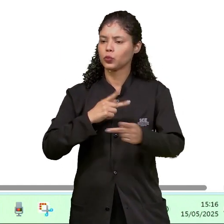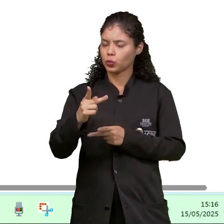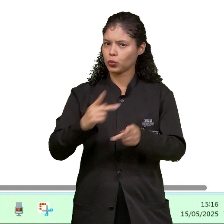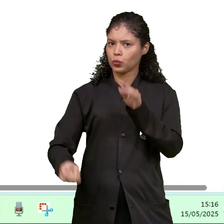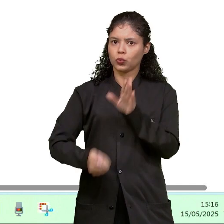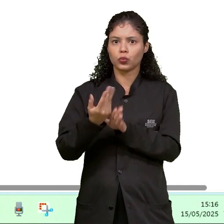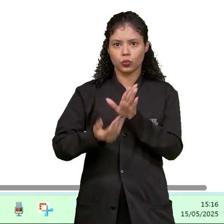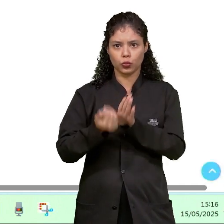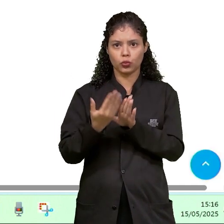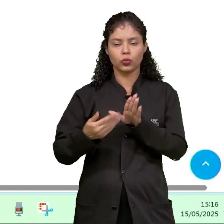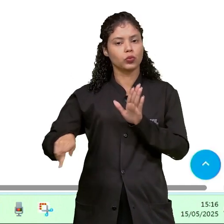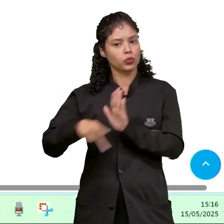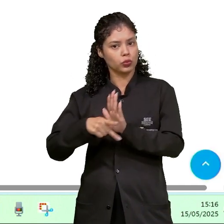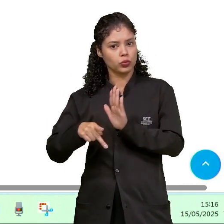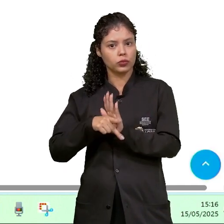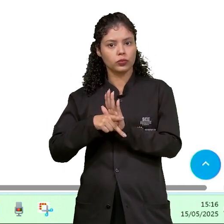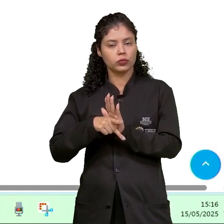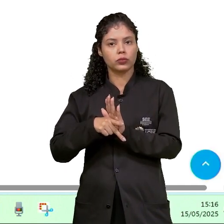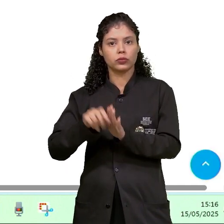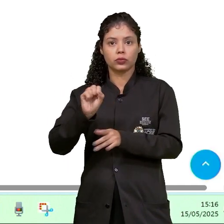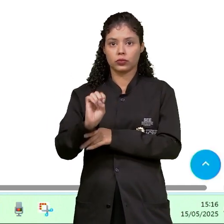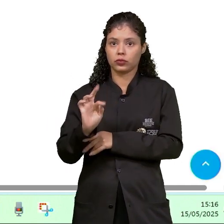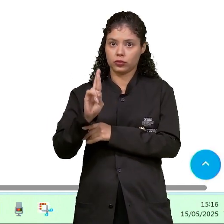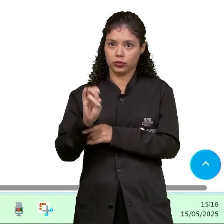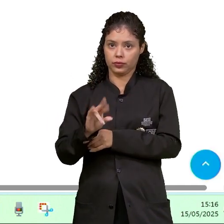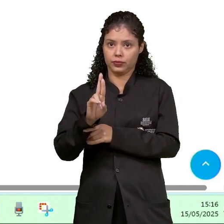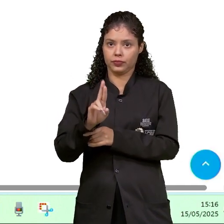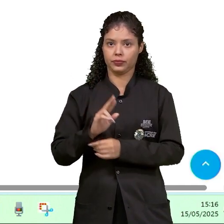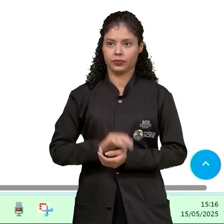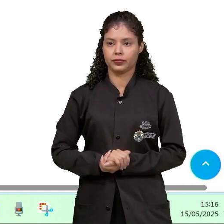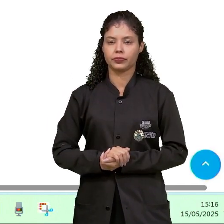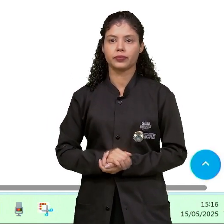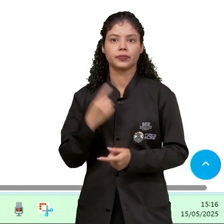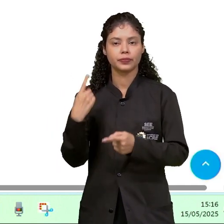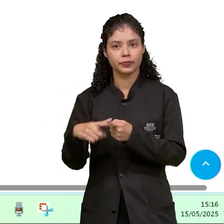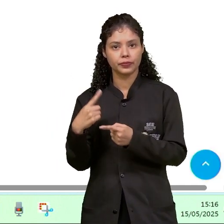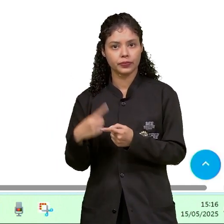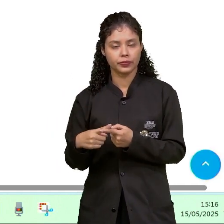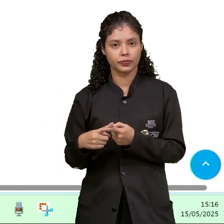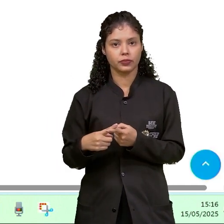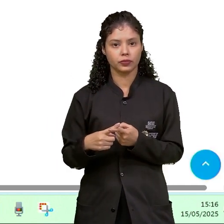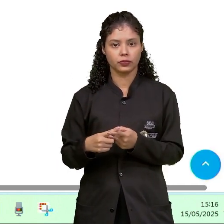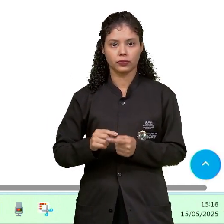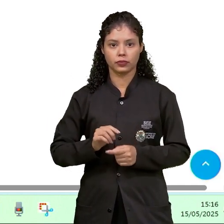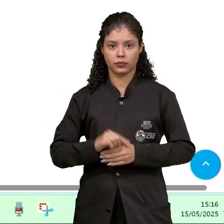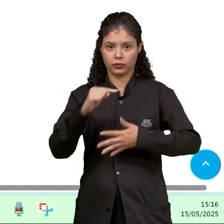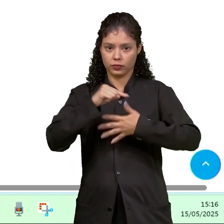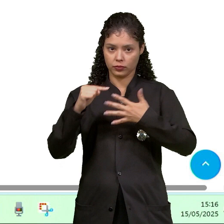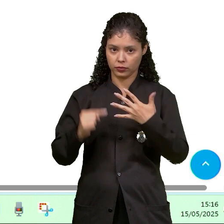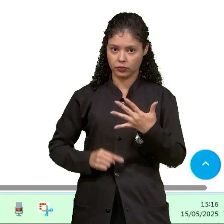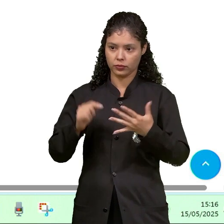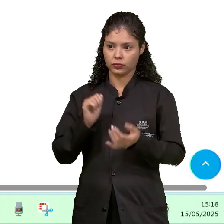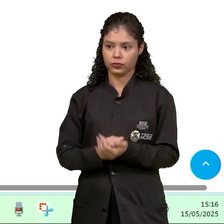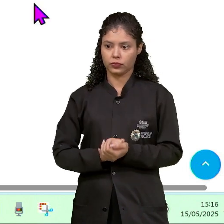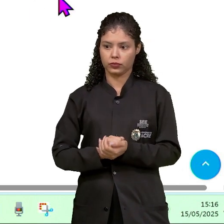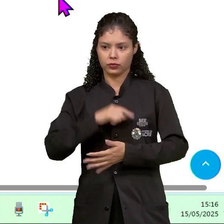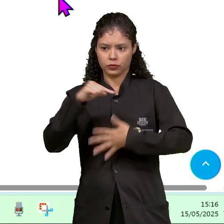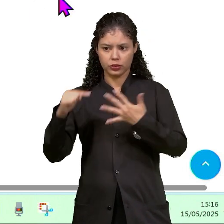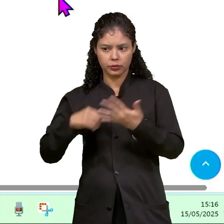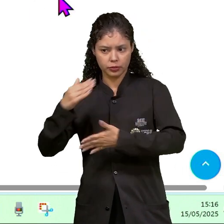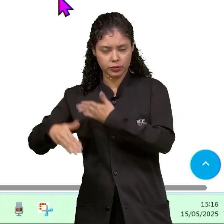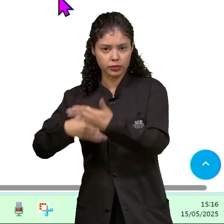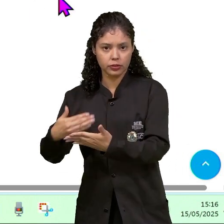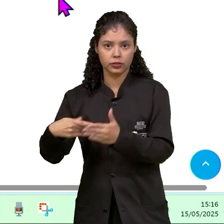gerados no meu setor? Por quê? Por tipo, tá? Por tipo. Então, o tipo de processo,